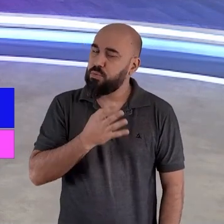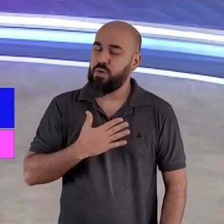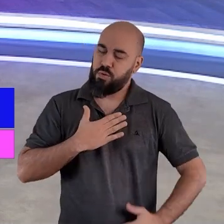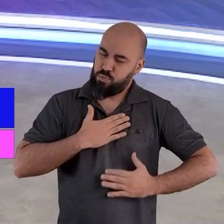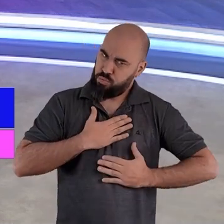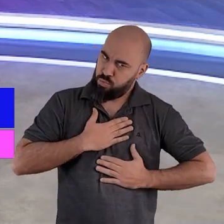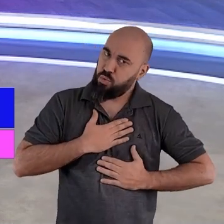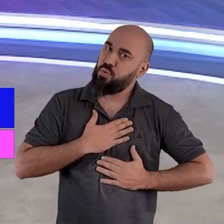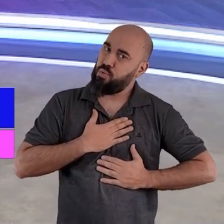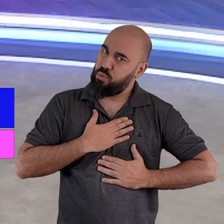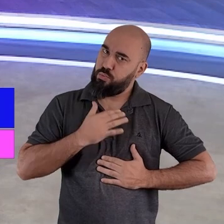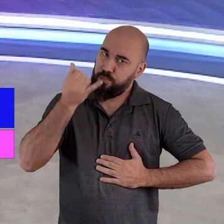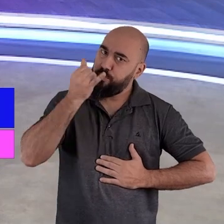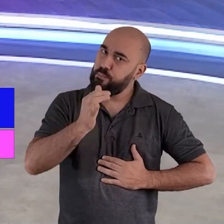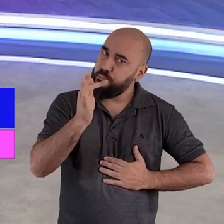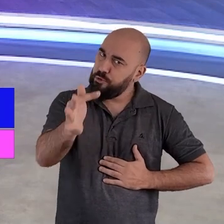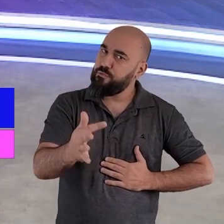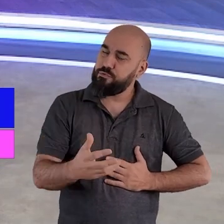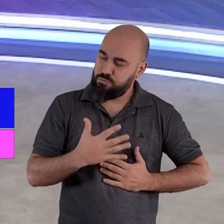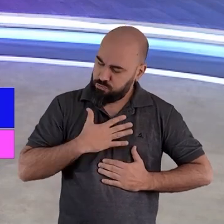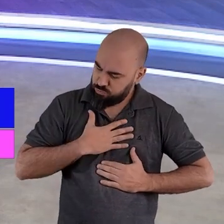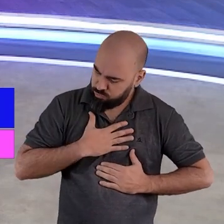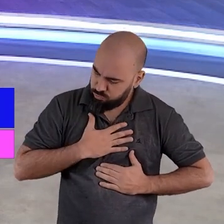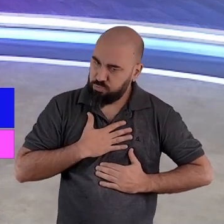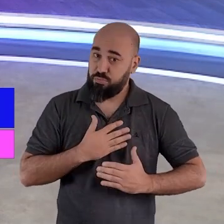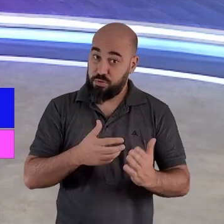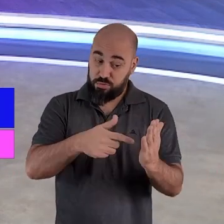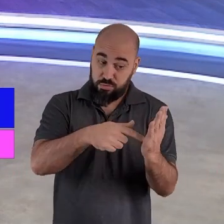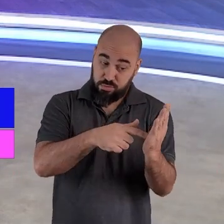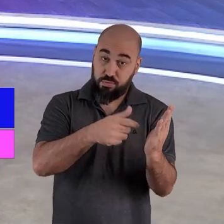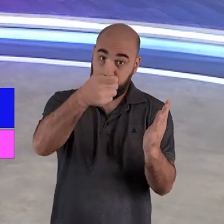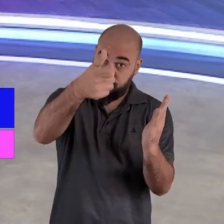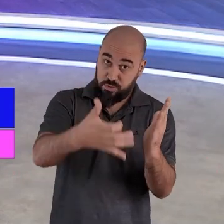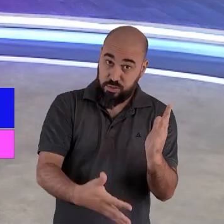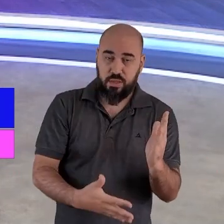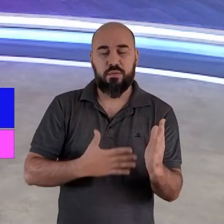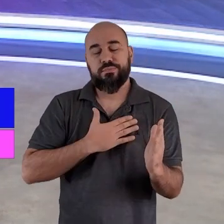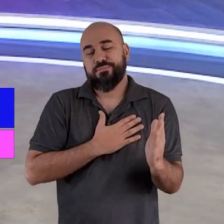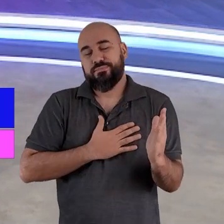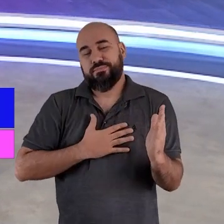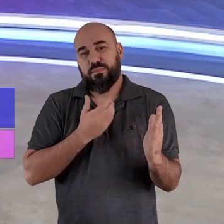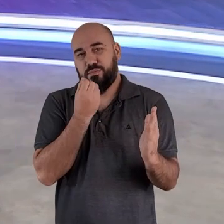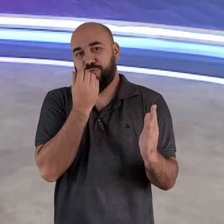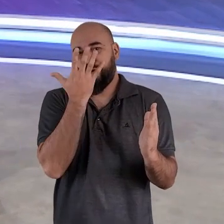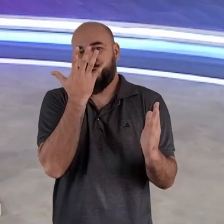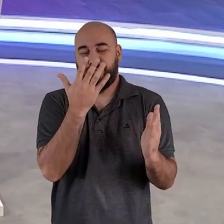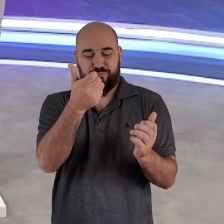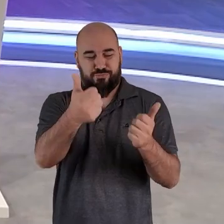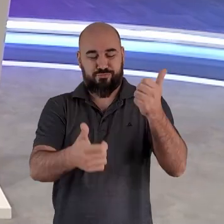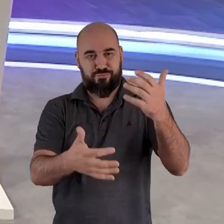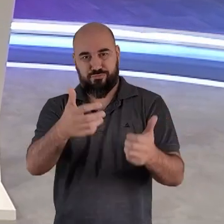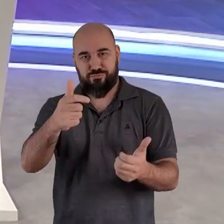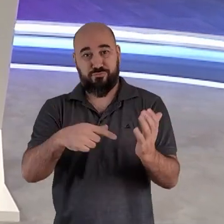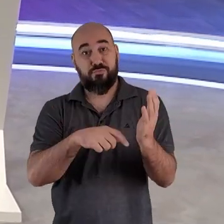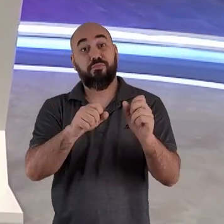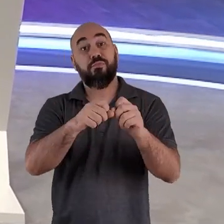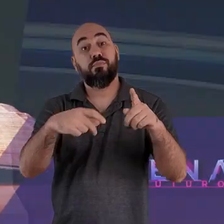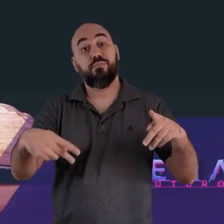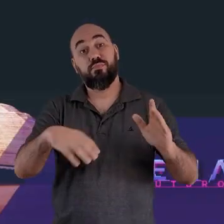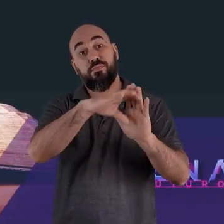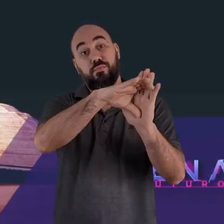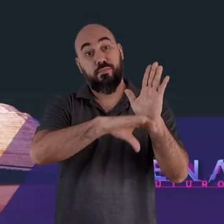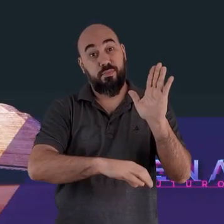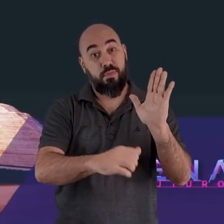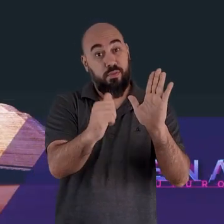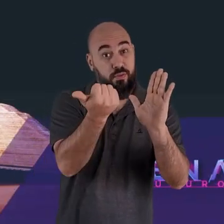gosto muito dessa profecia e vai ser uma alegria poder explicar para você um pouco mais sobre Apocalipse